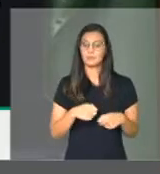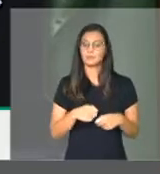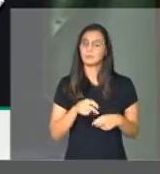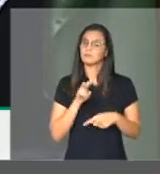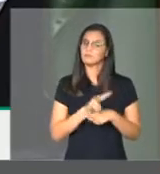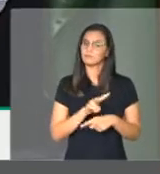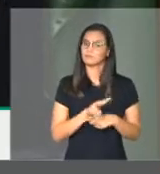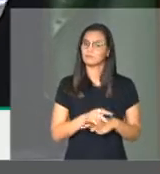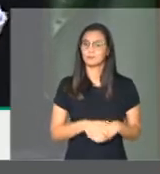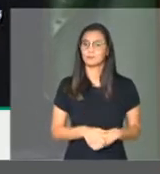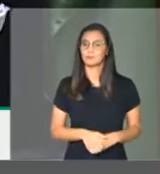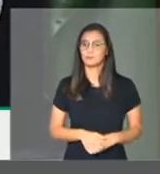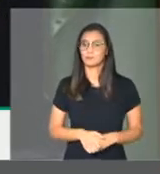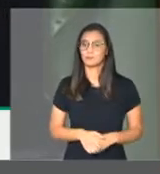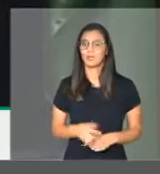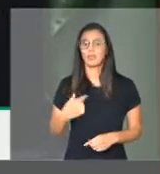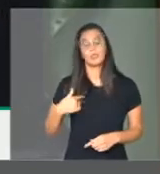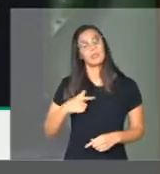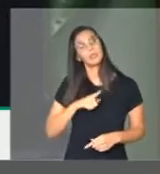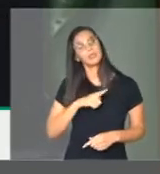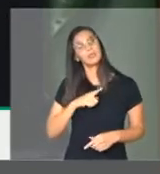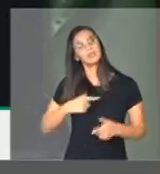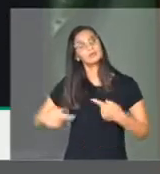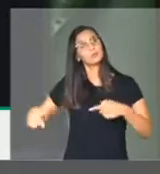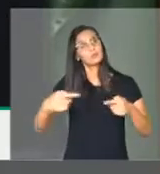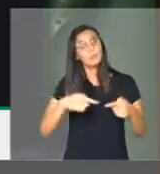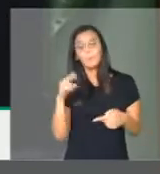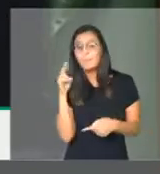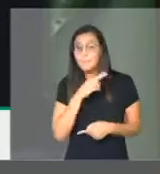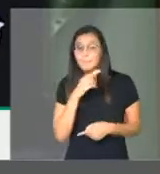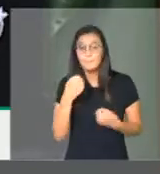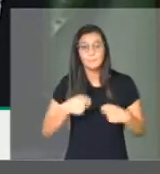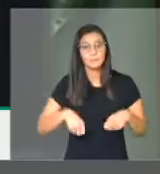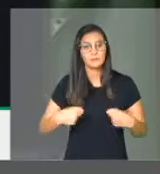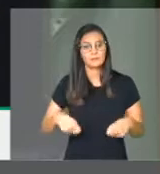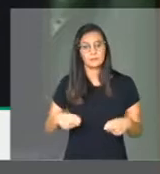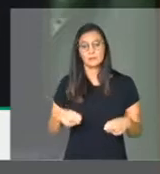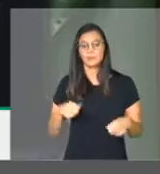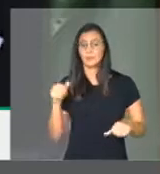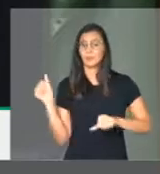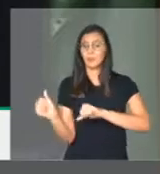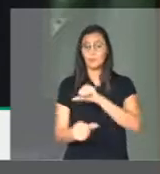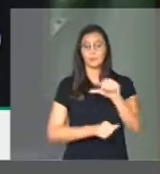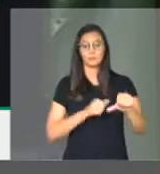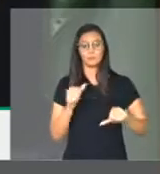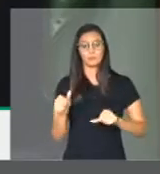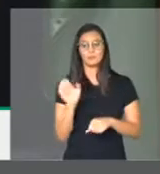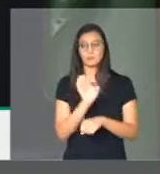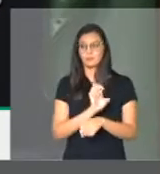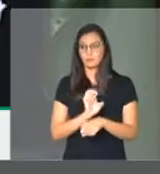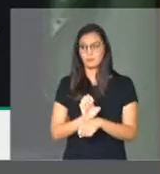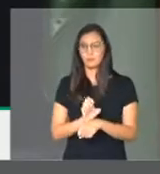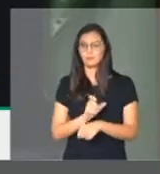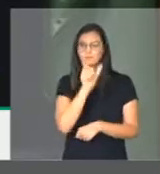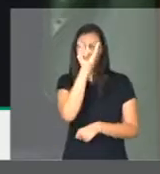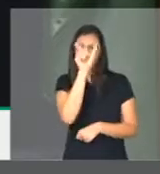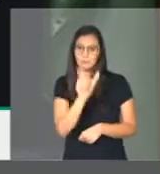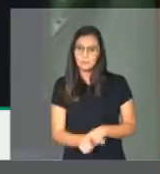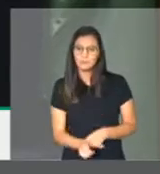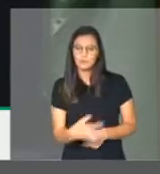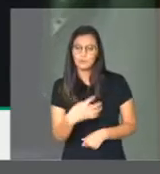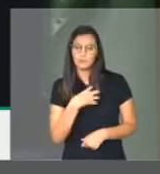protagonizar. Temos um debate urgente a ser feito sobre a reforma do Estado e seu perfil